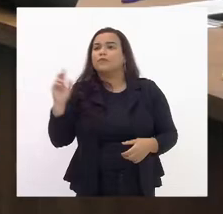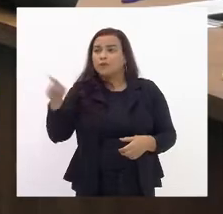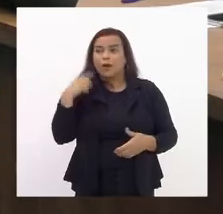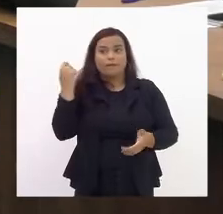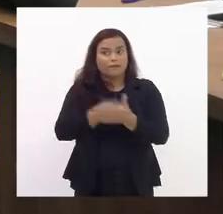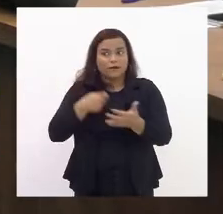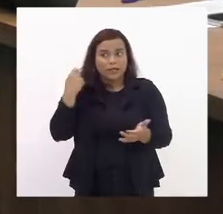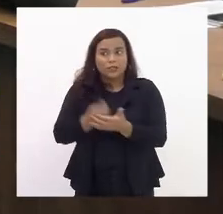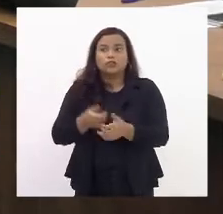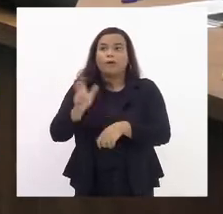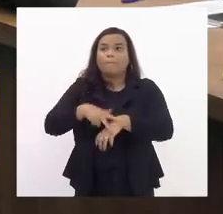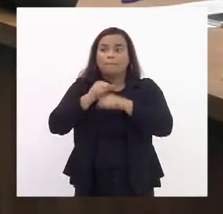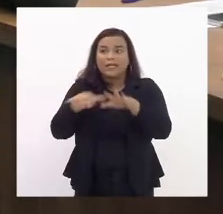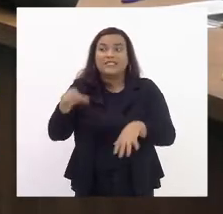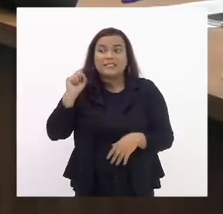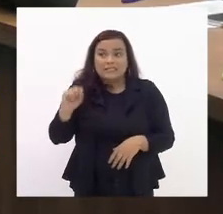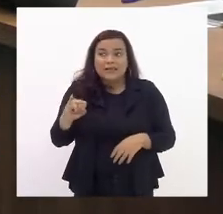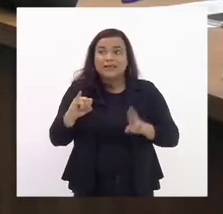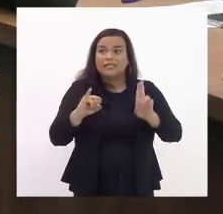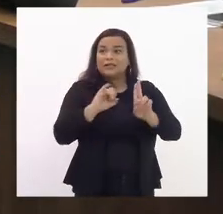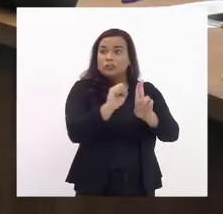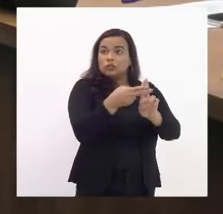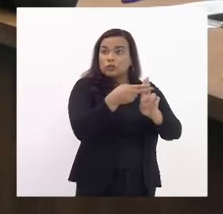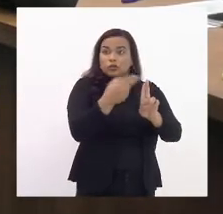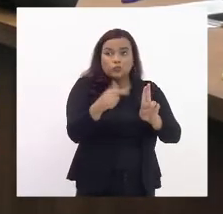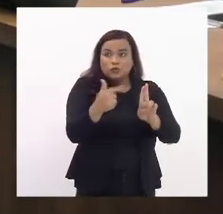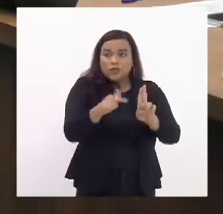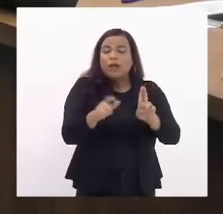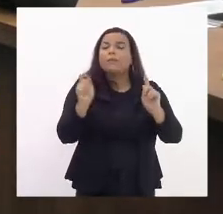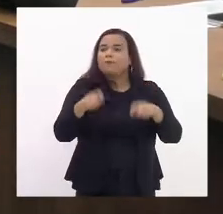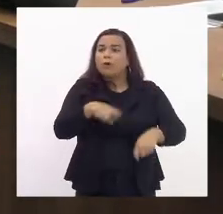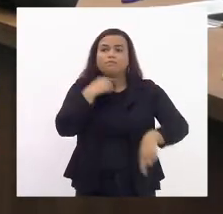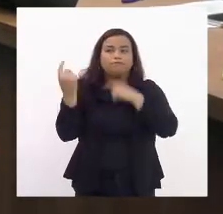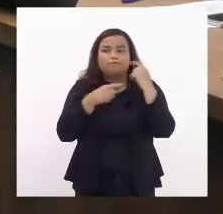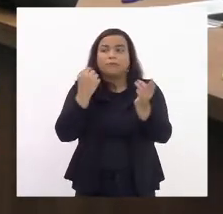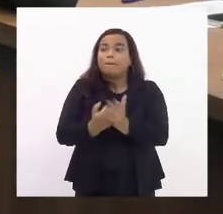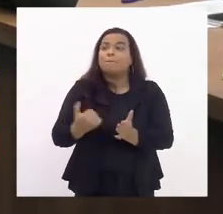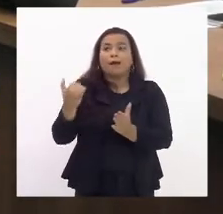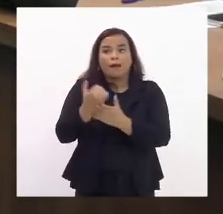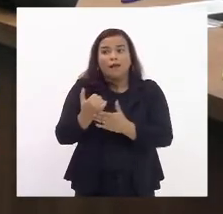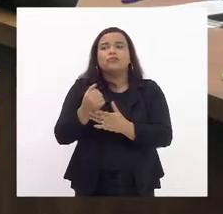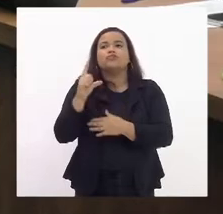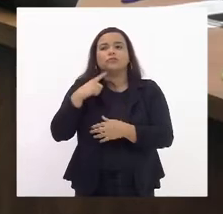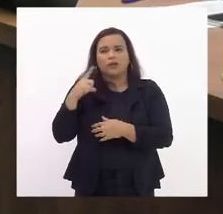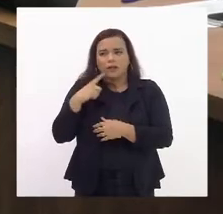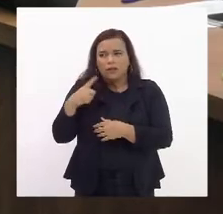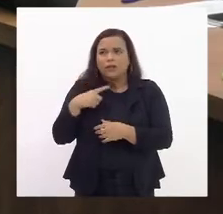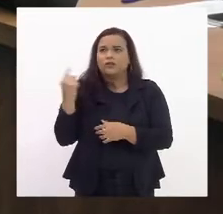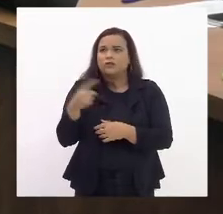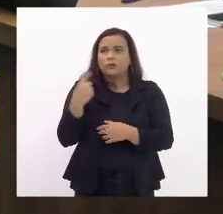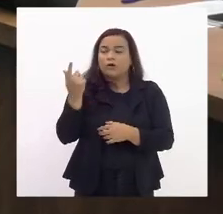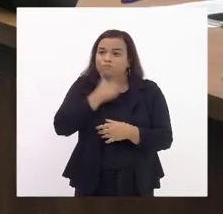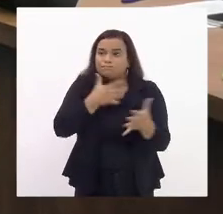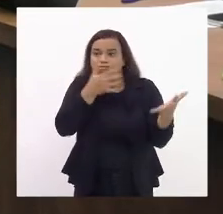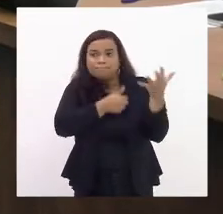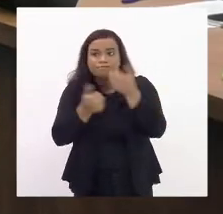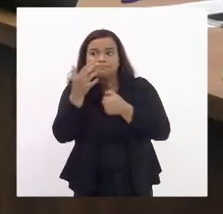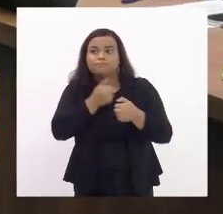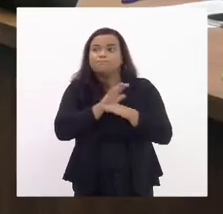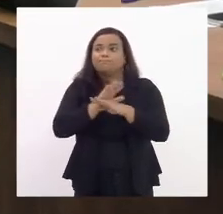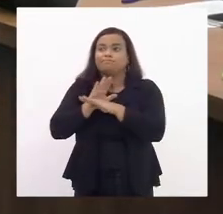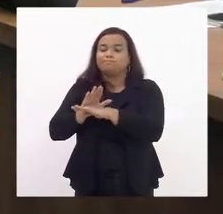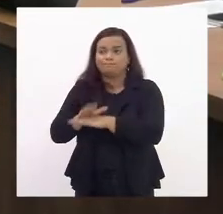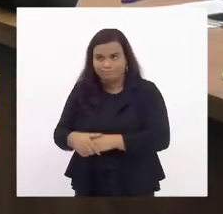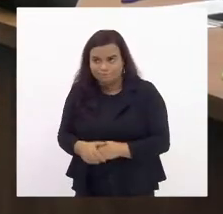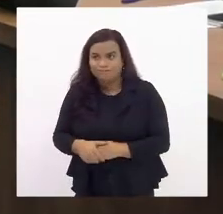pandemia que, se não fosse o SUS, a gente teria perdido muito mais vidas do que perdeu nesse país tão desigual. Em segundo lugar,